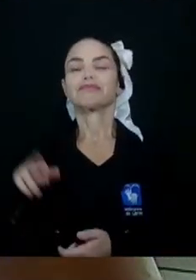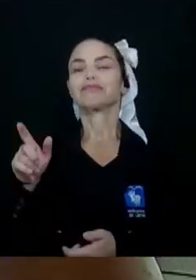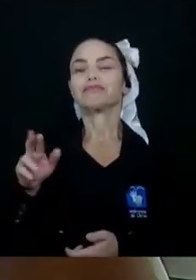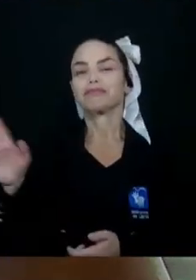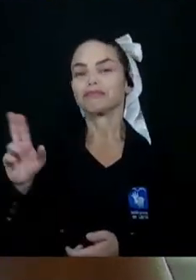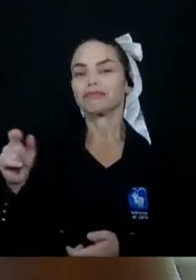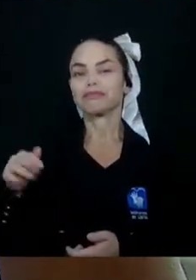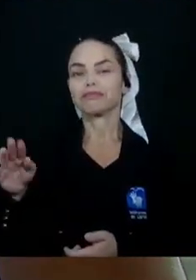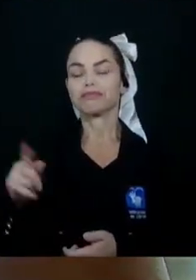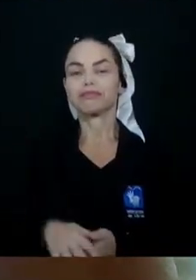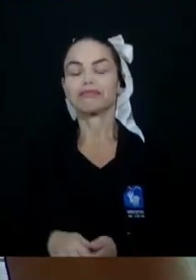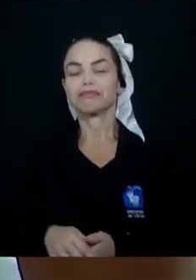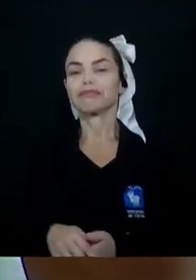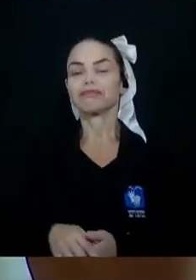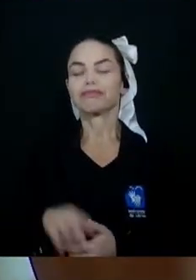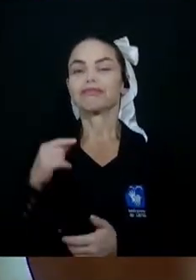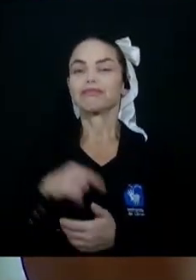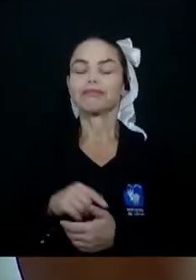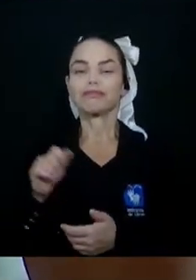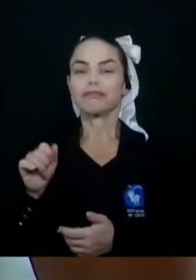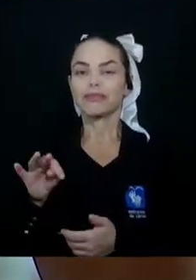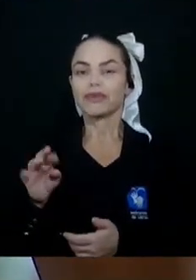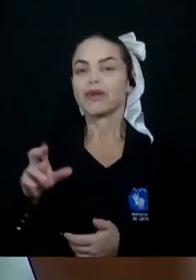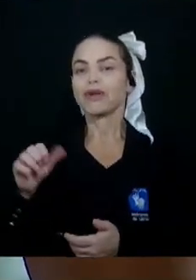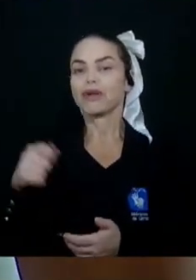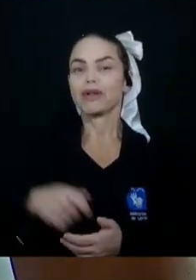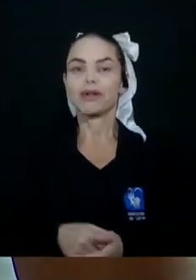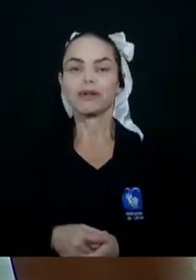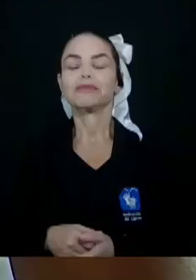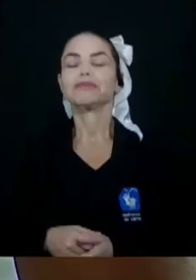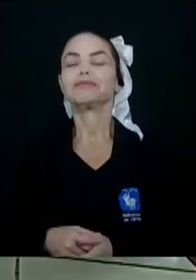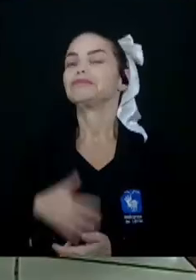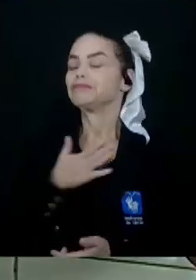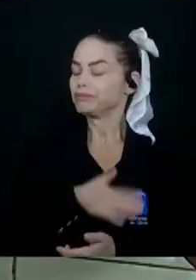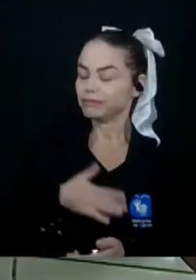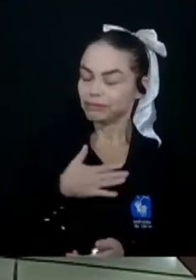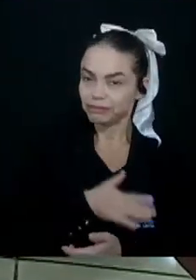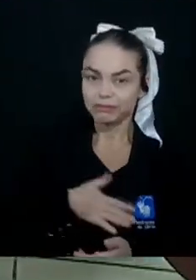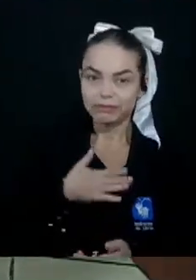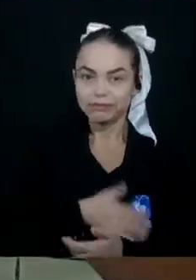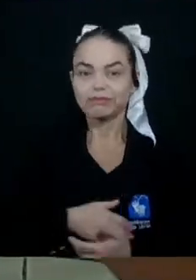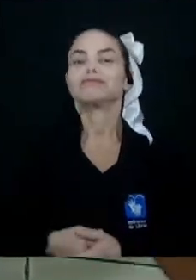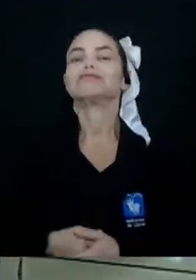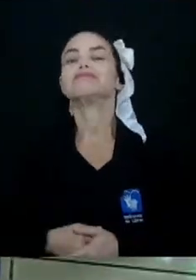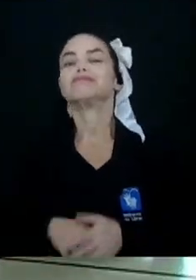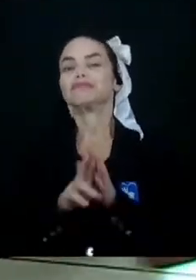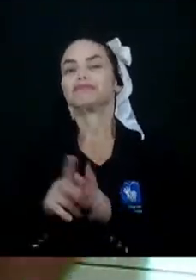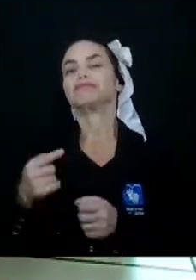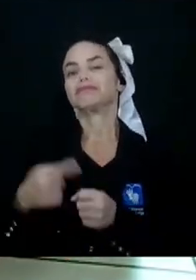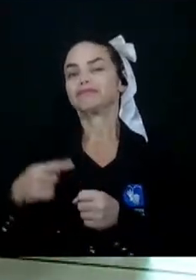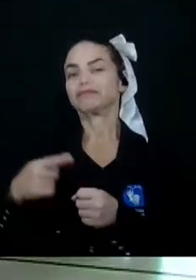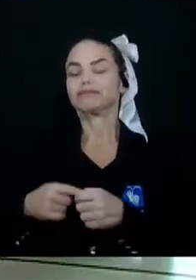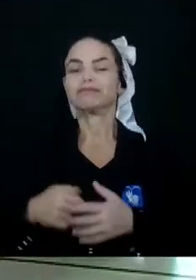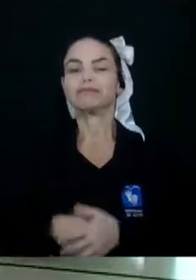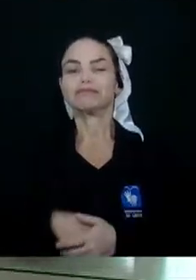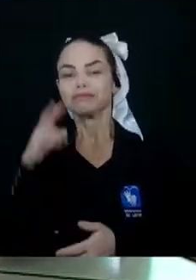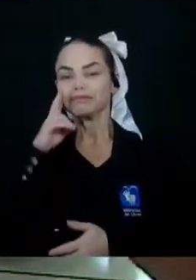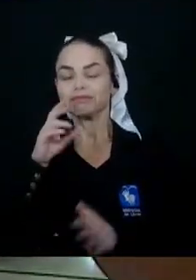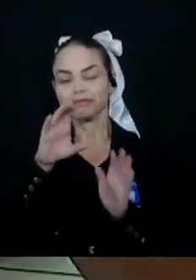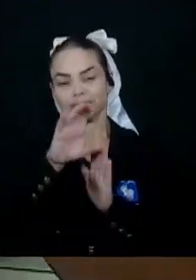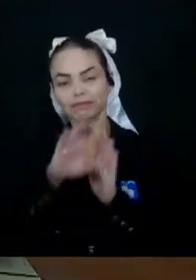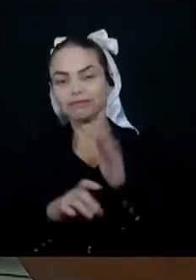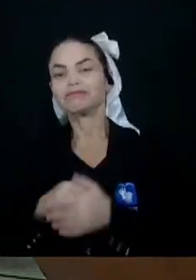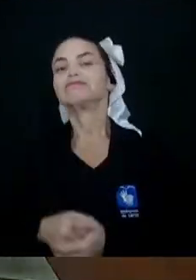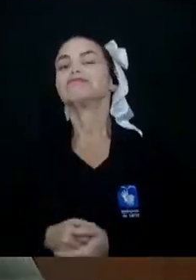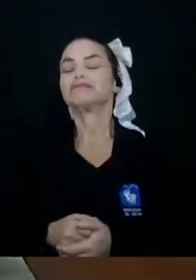competindo. Foi muito satisfatório para a gente estar representando a nossa cidade. Bom, tava dando uma olhadinha no seu currículo, são muitas medalhas,